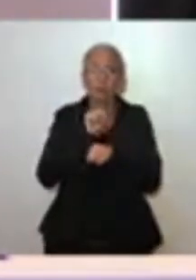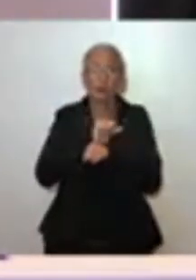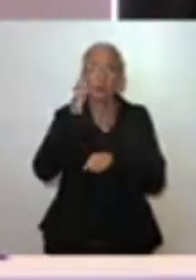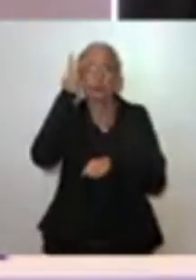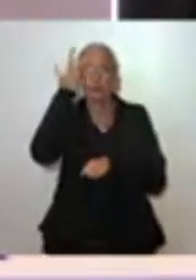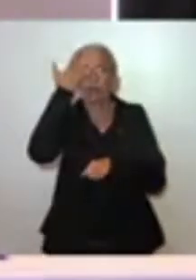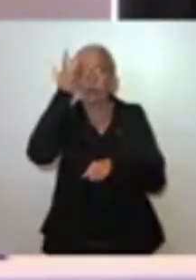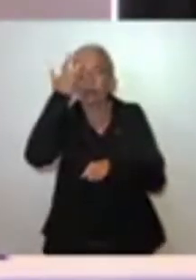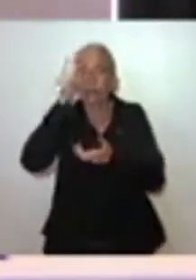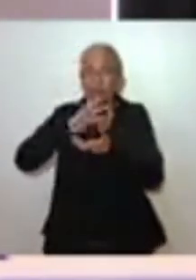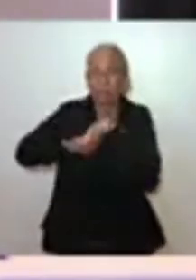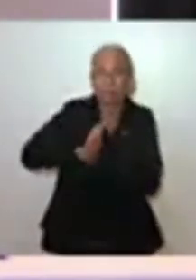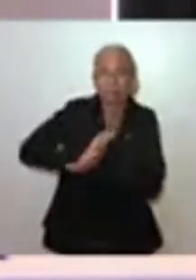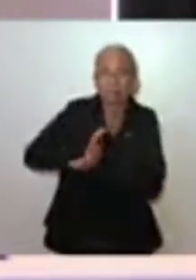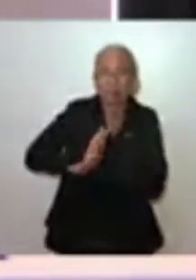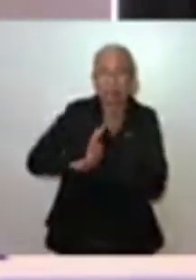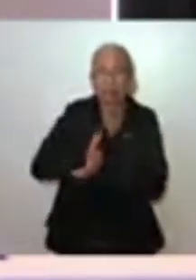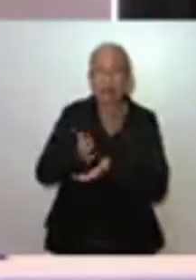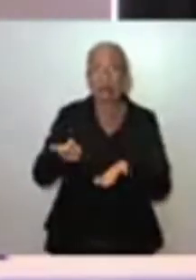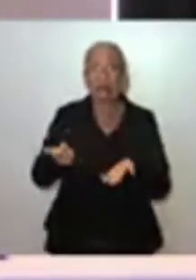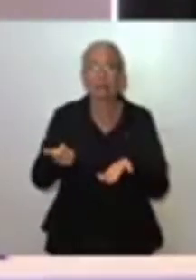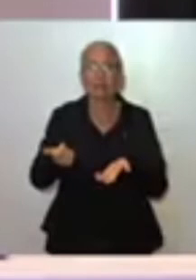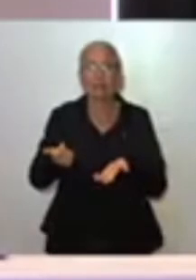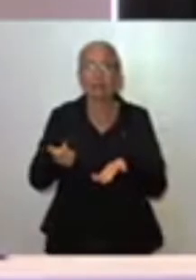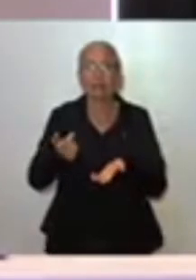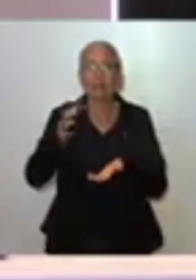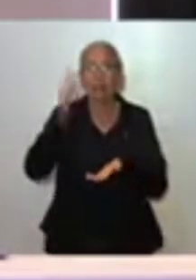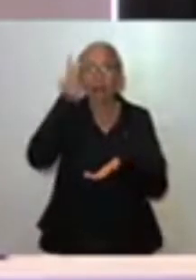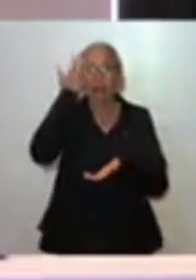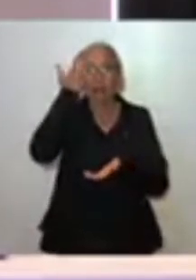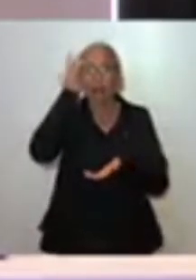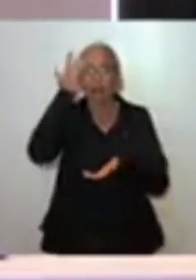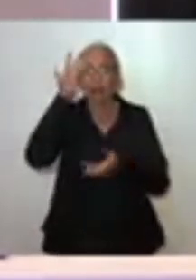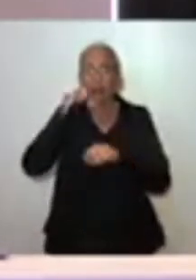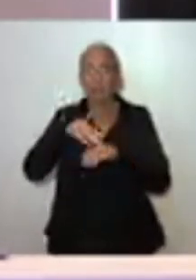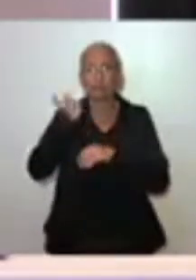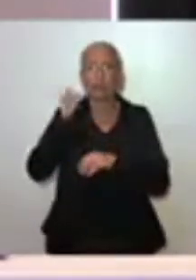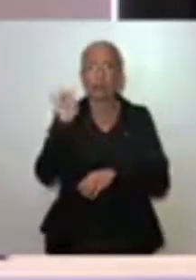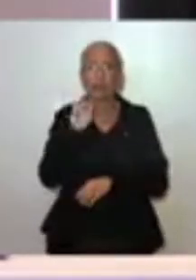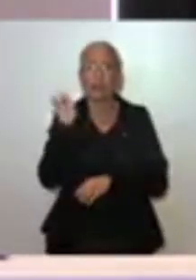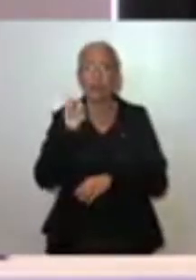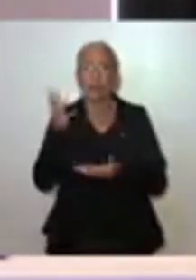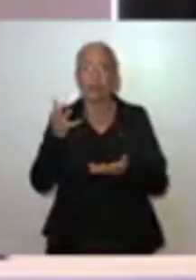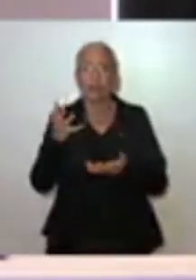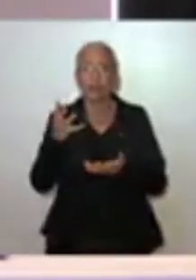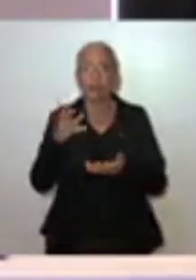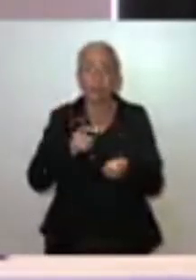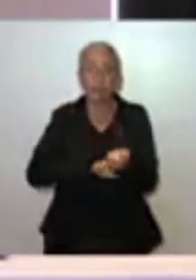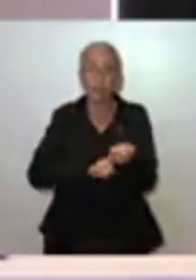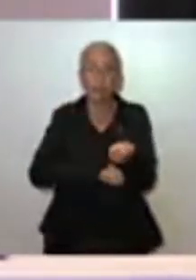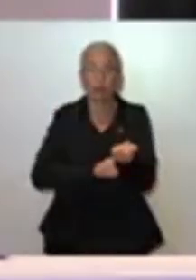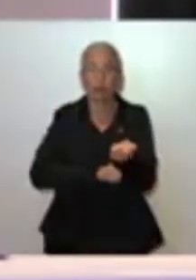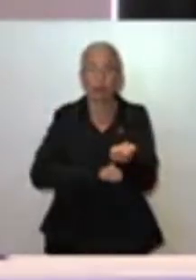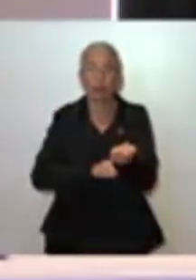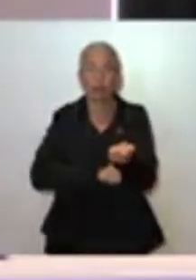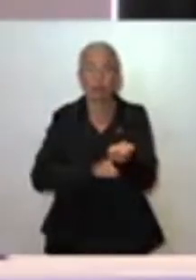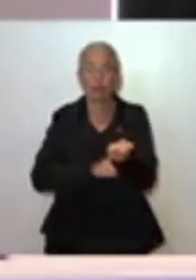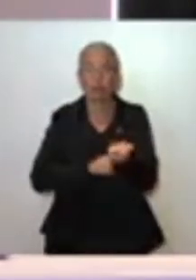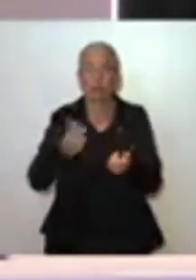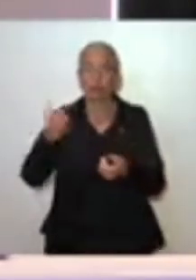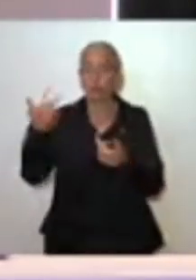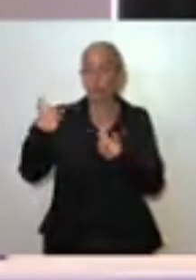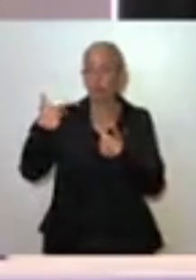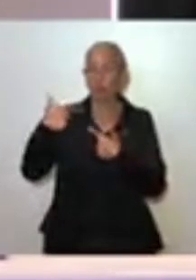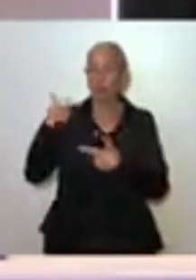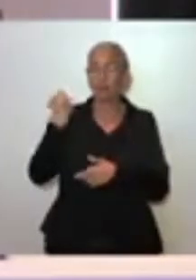de ter preconceito contra eles acho que a pior coisa do mundo é gay quando eles ficam muito zangadas comigo eles dizem que eu sou gay